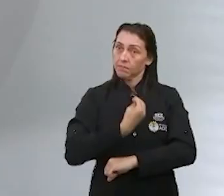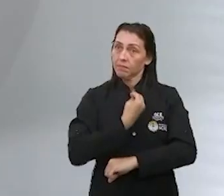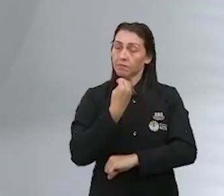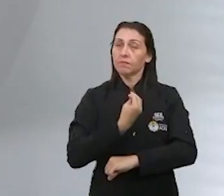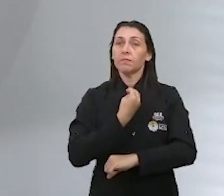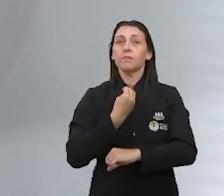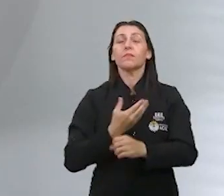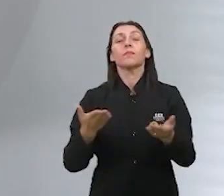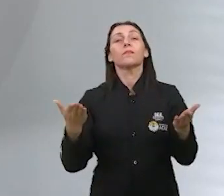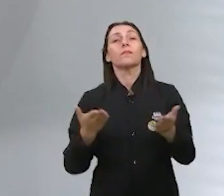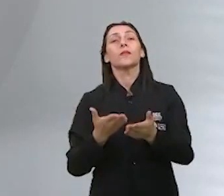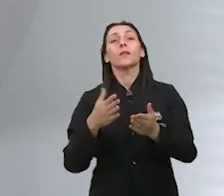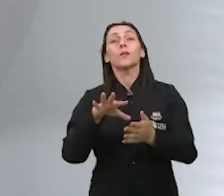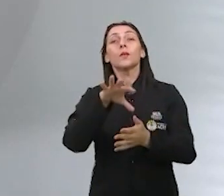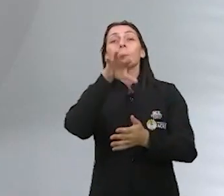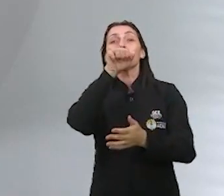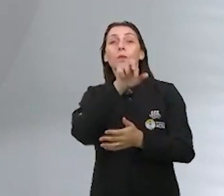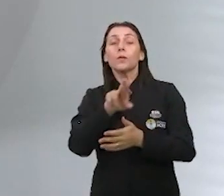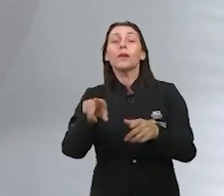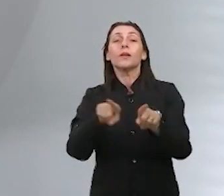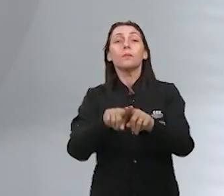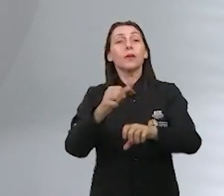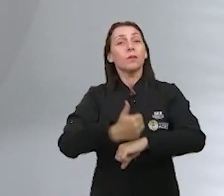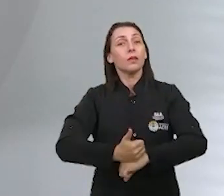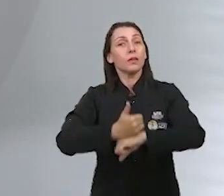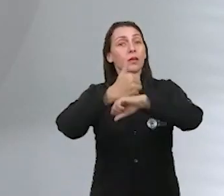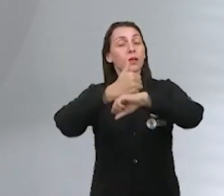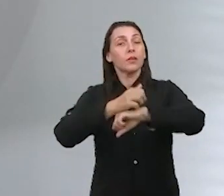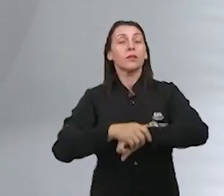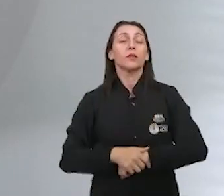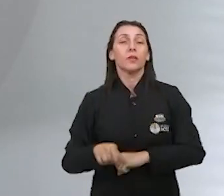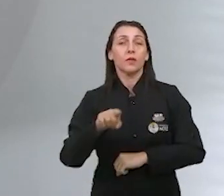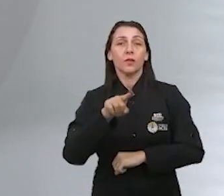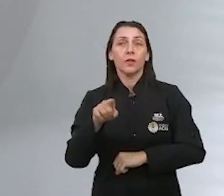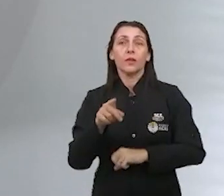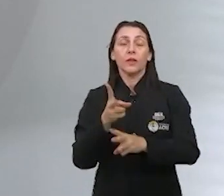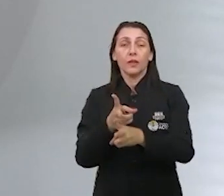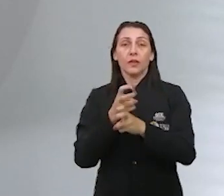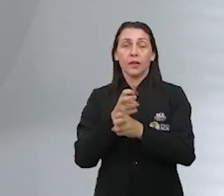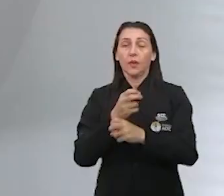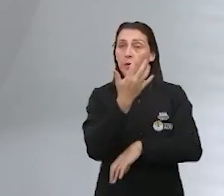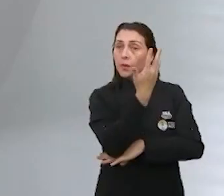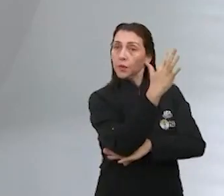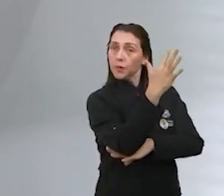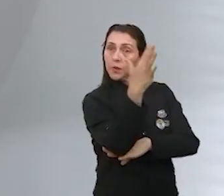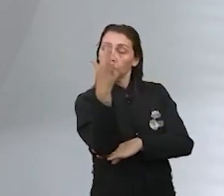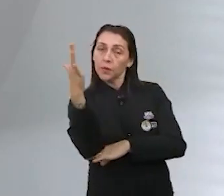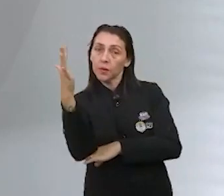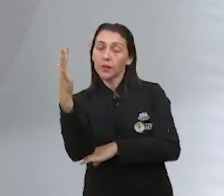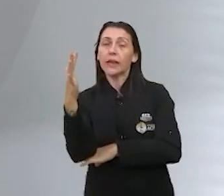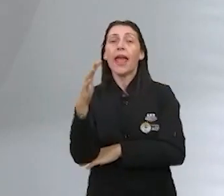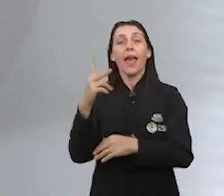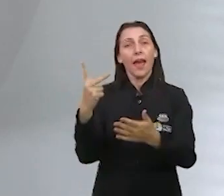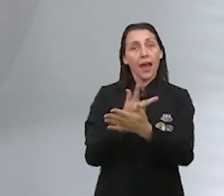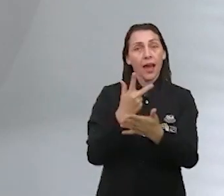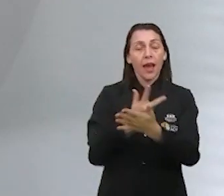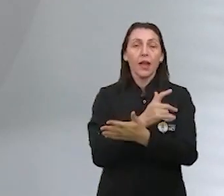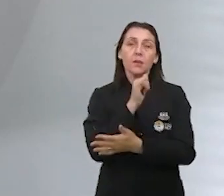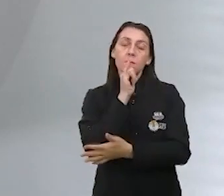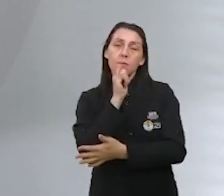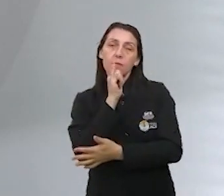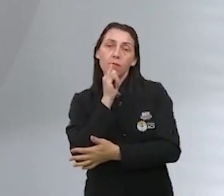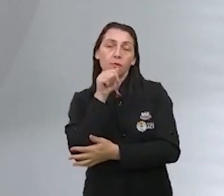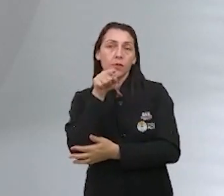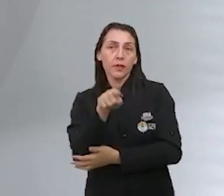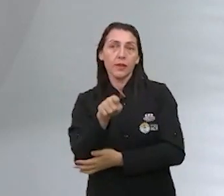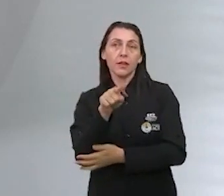a qualidade do ar também. Você retirar áreas florestais de forma ilegal, por exemplo,